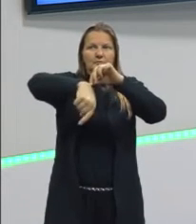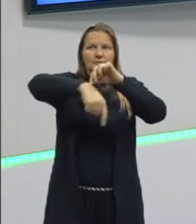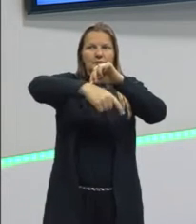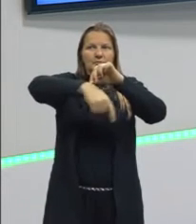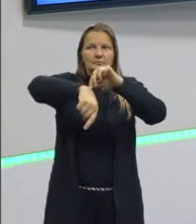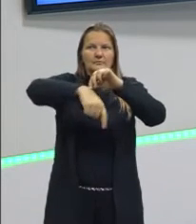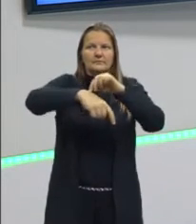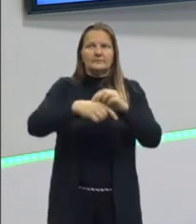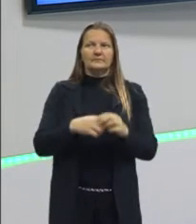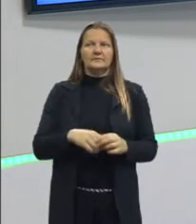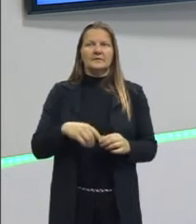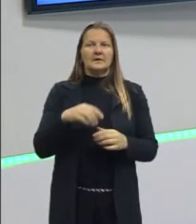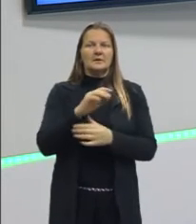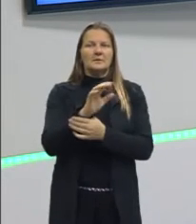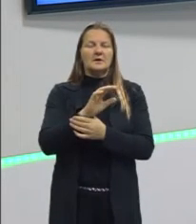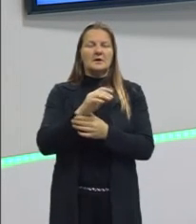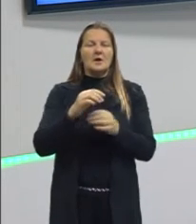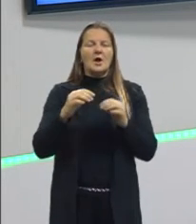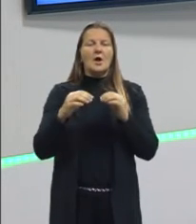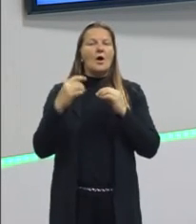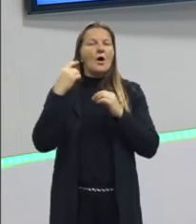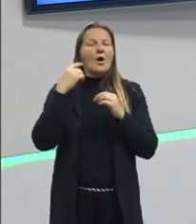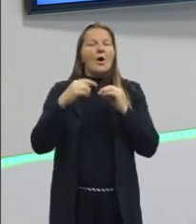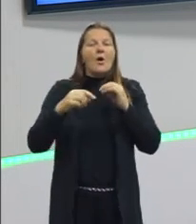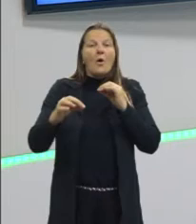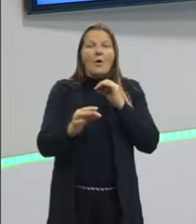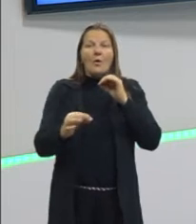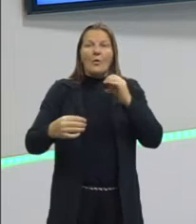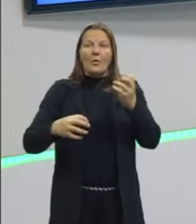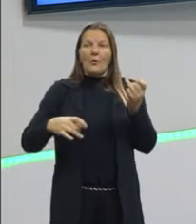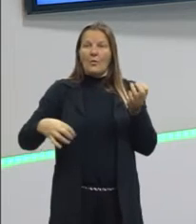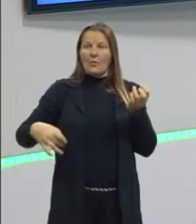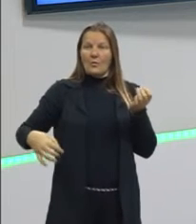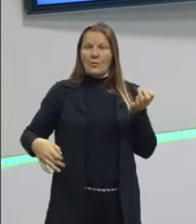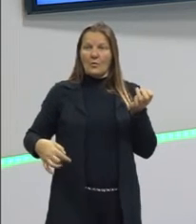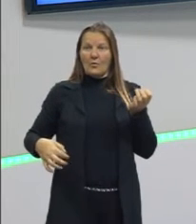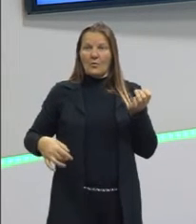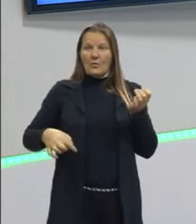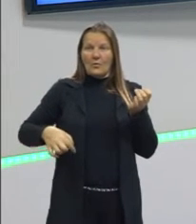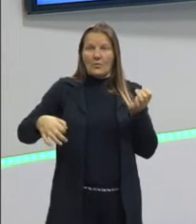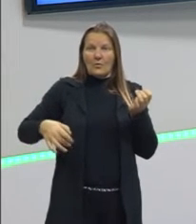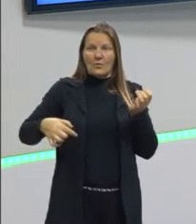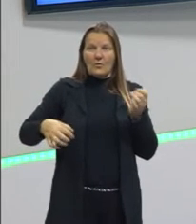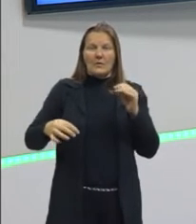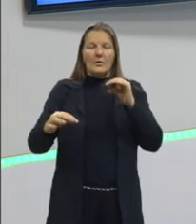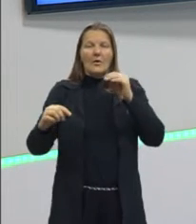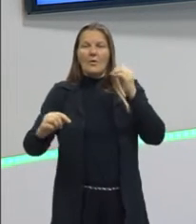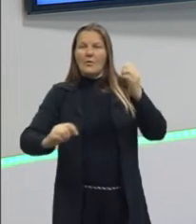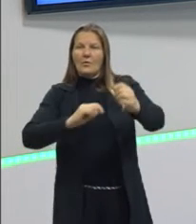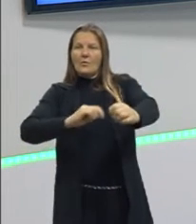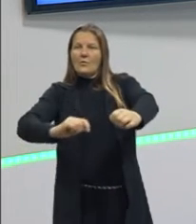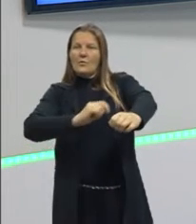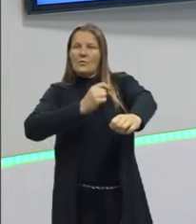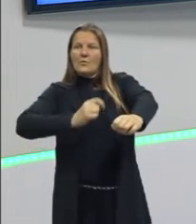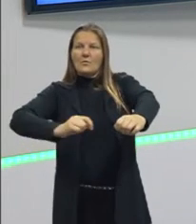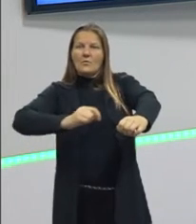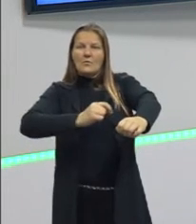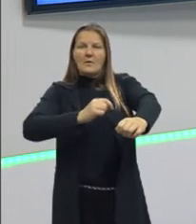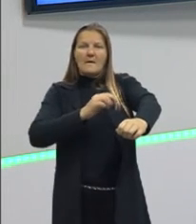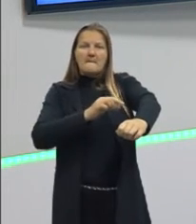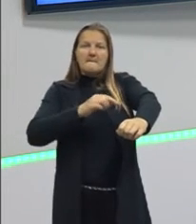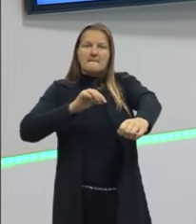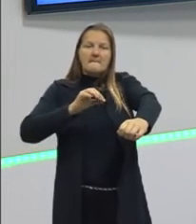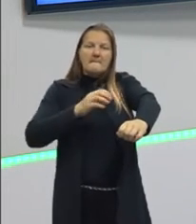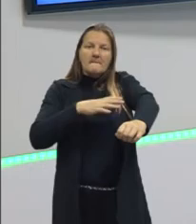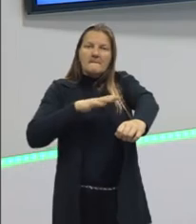pode ser também a questão da vibração da corda né porque quando a gente toca a corda de um instrumento ele vai vibrar e vai voltar né